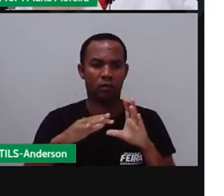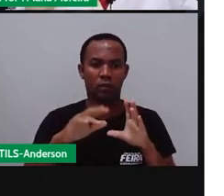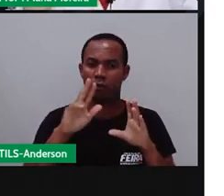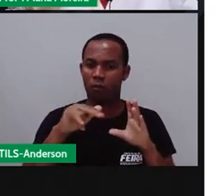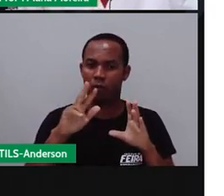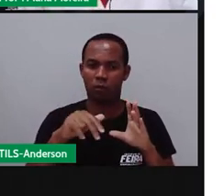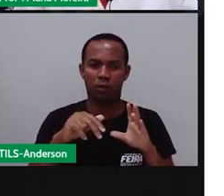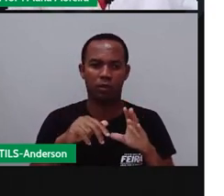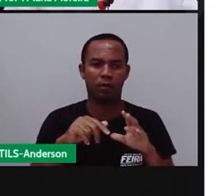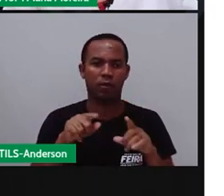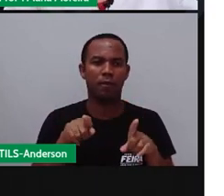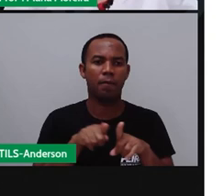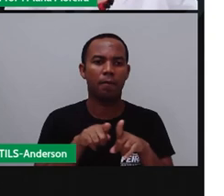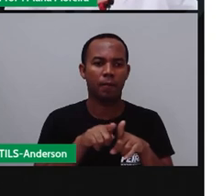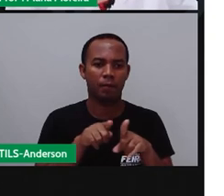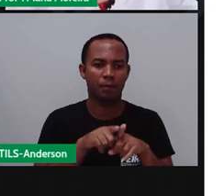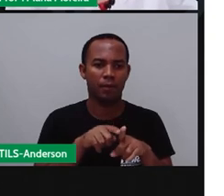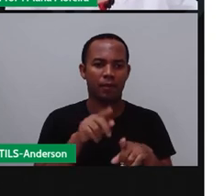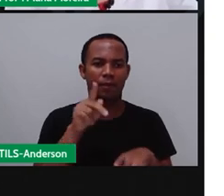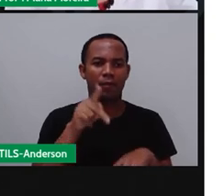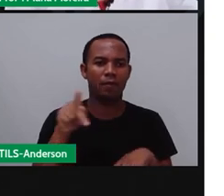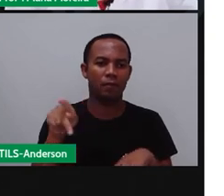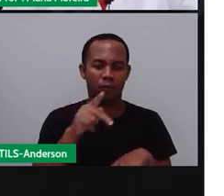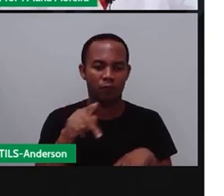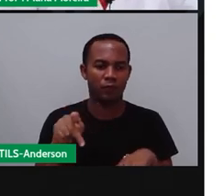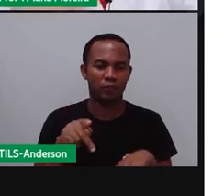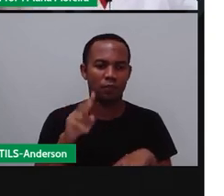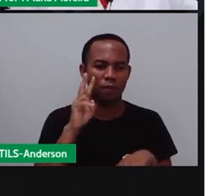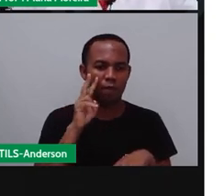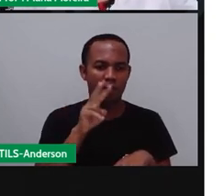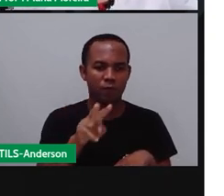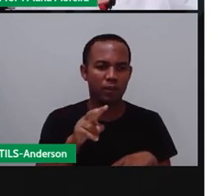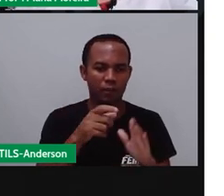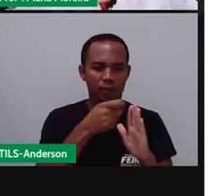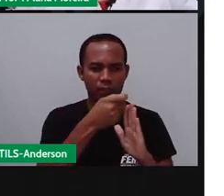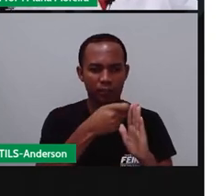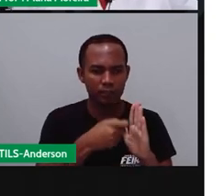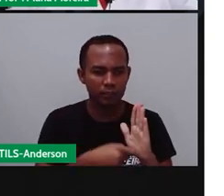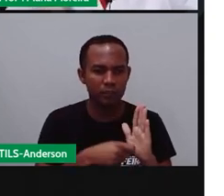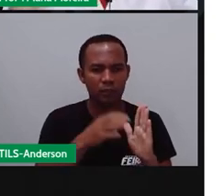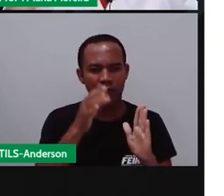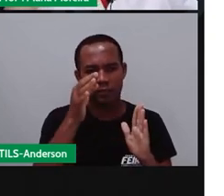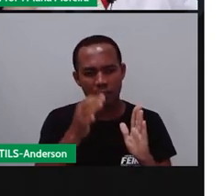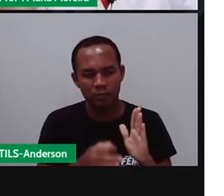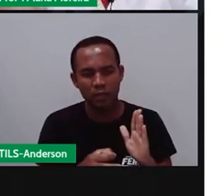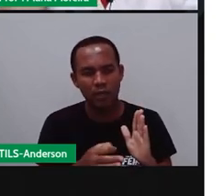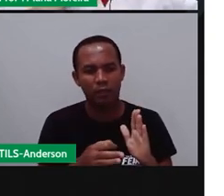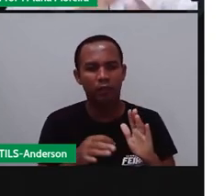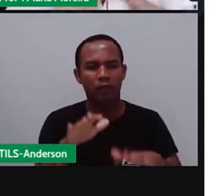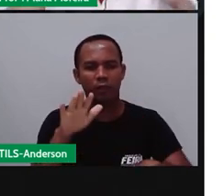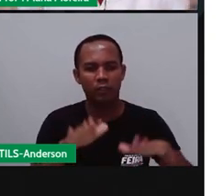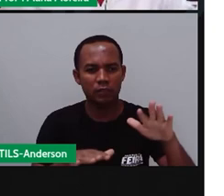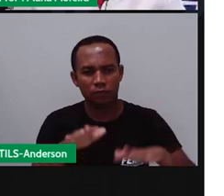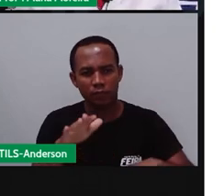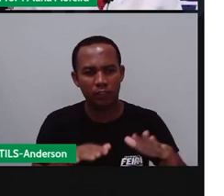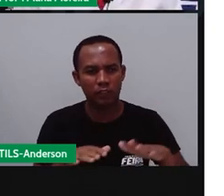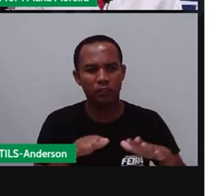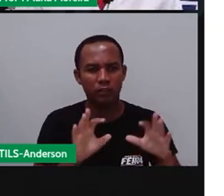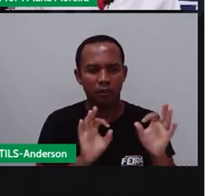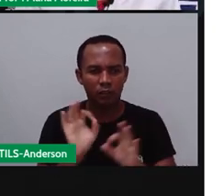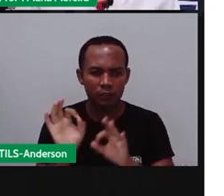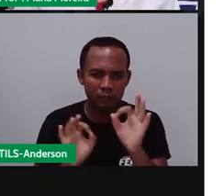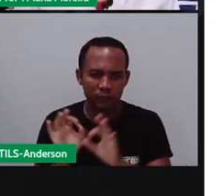inclusive para que o seu professor, né, ele verifique se a escrita está correta, se a classificação, se a arrumação em